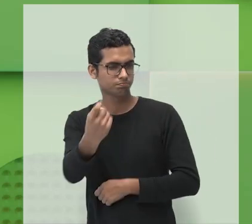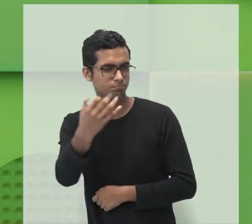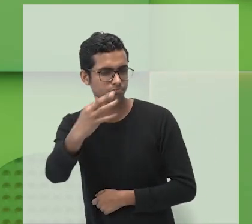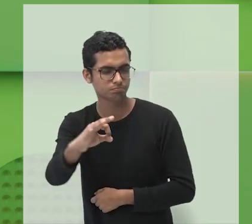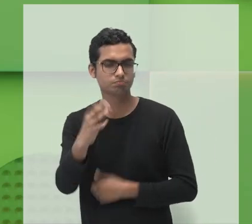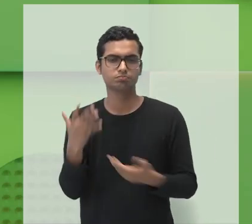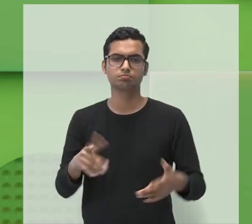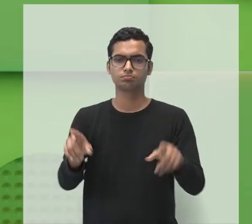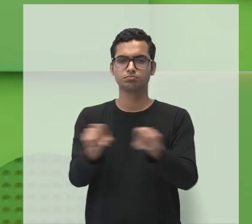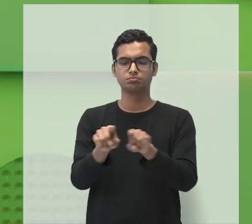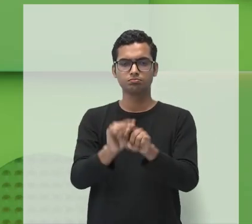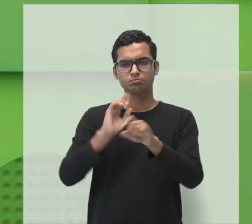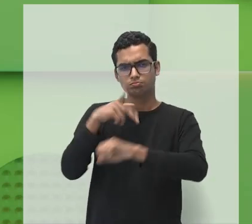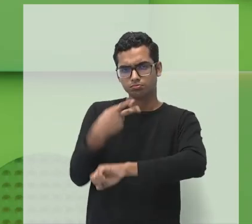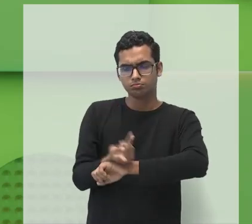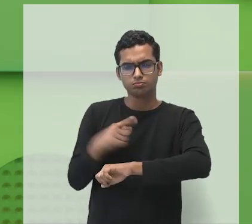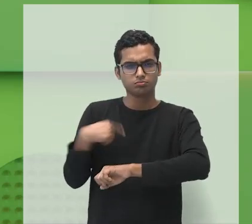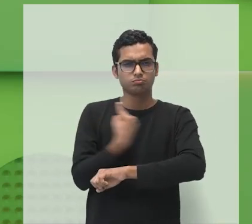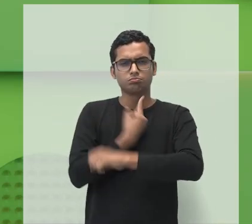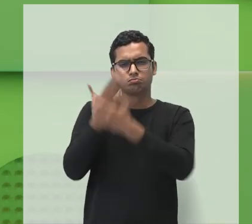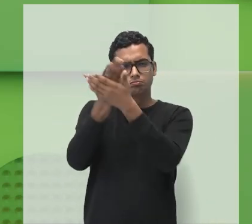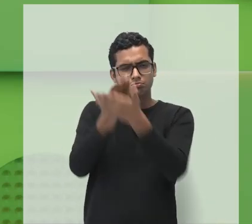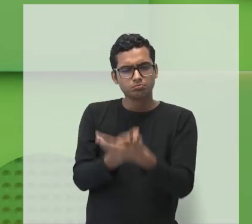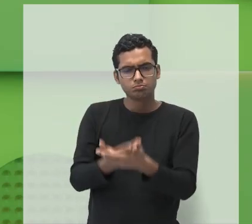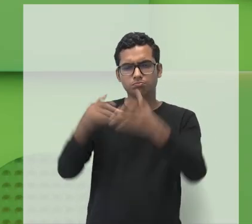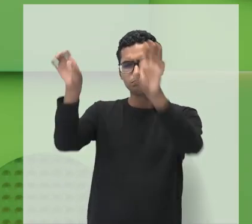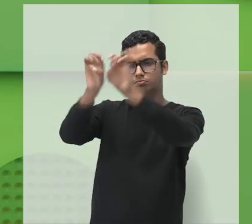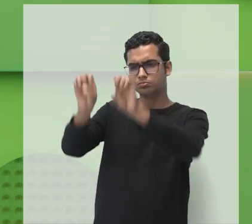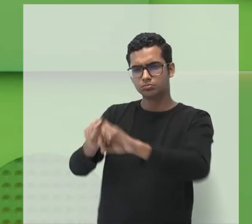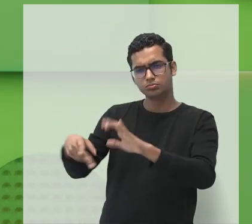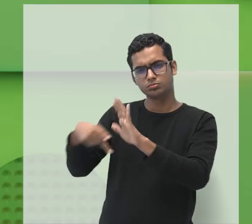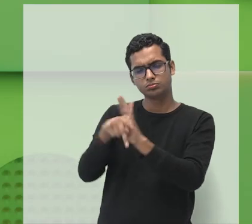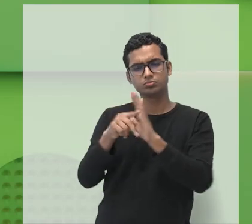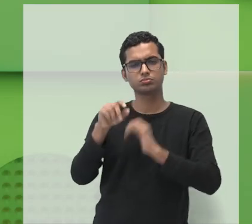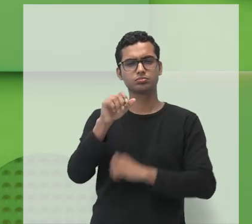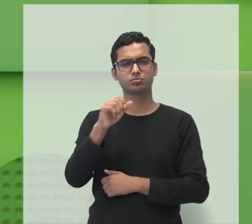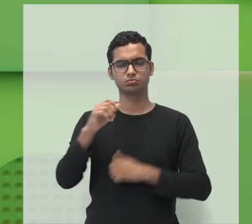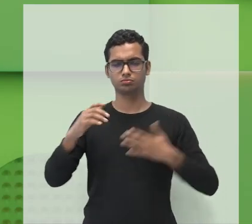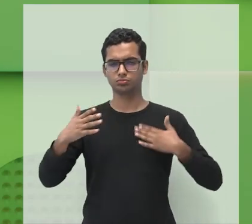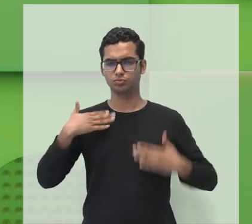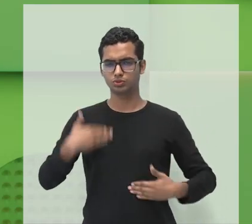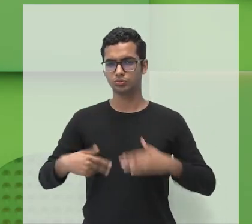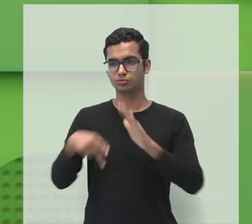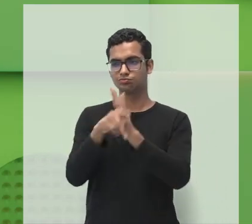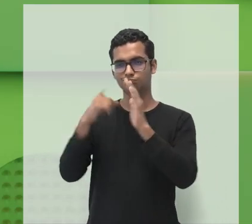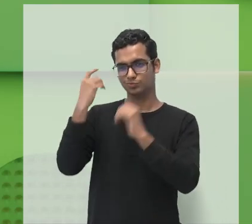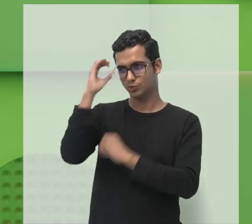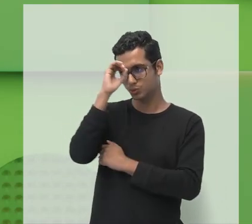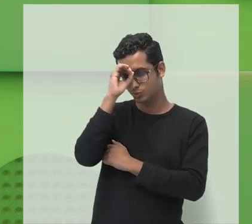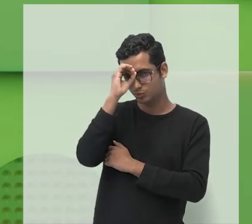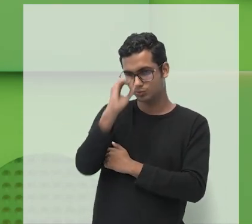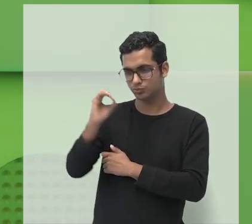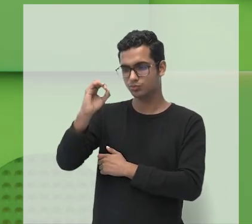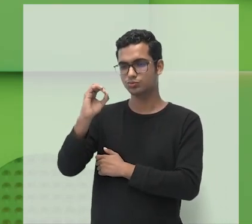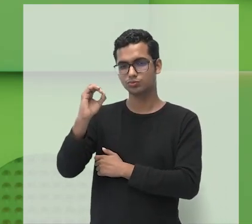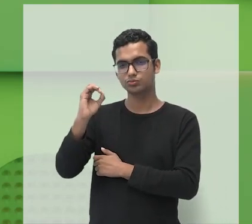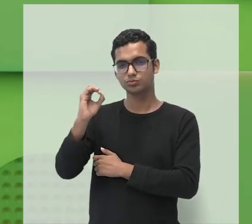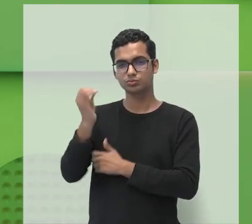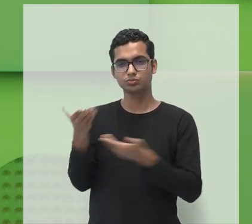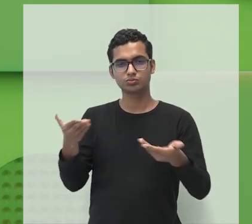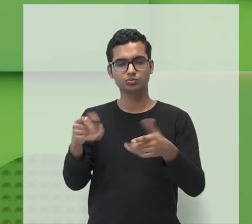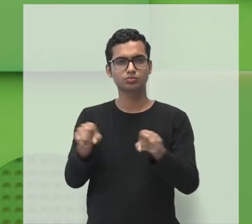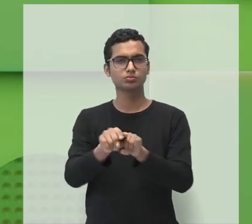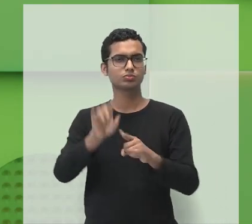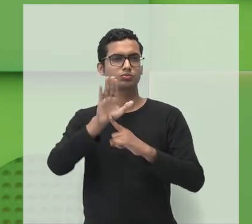Então, depois da gente entender um pouquinho sobre a anatomia, eu passo agora a falar para vocês, de fato, agora sobre os